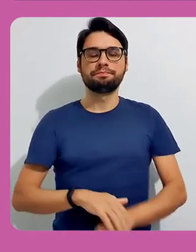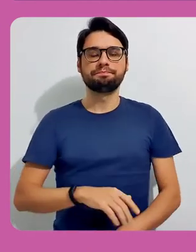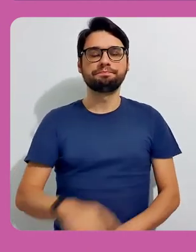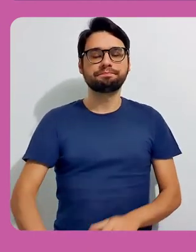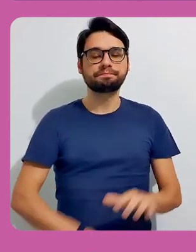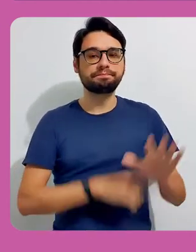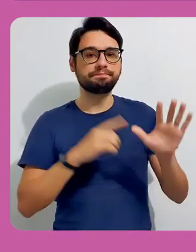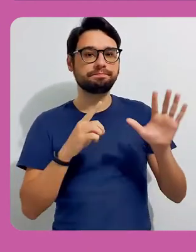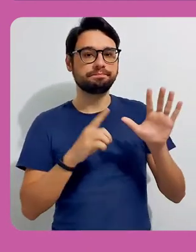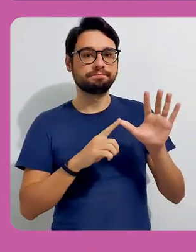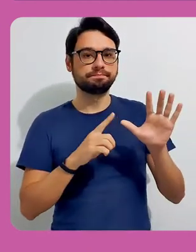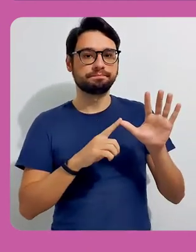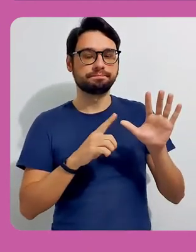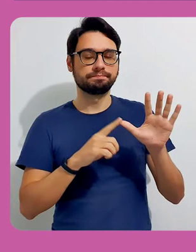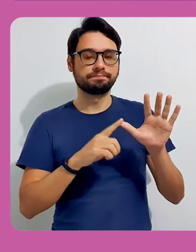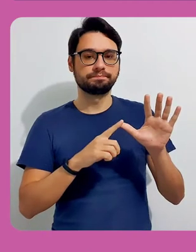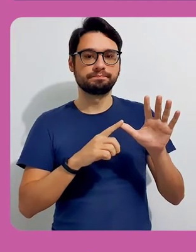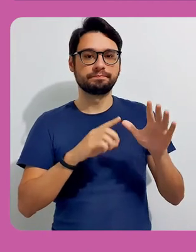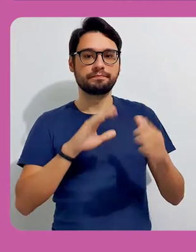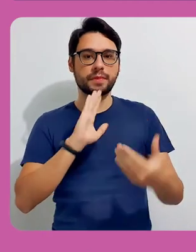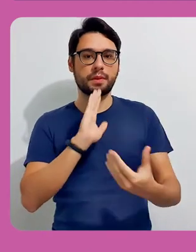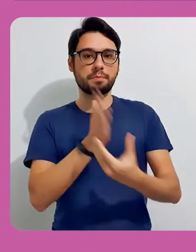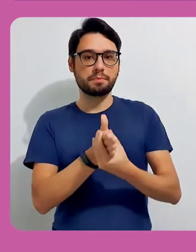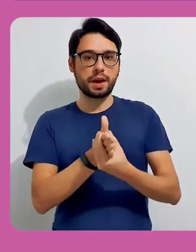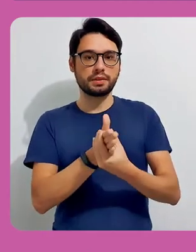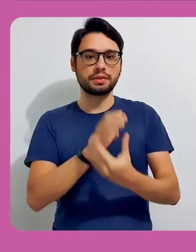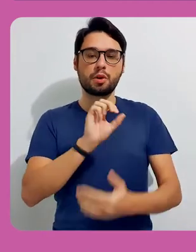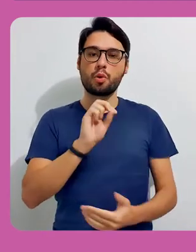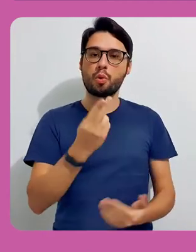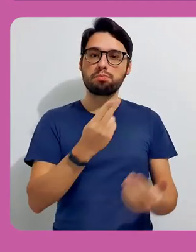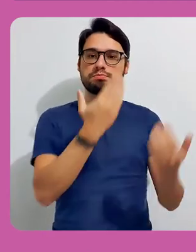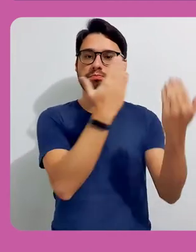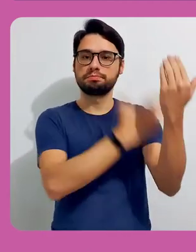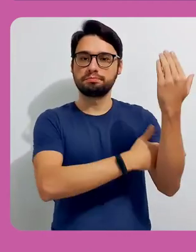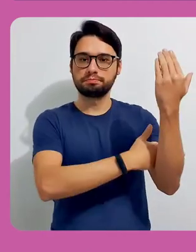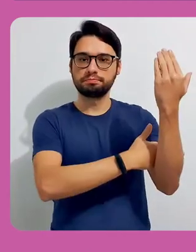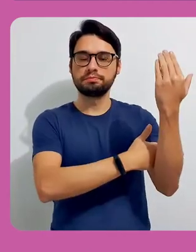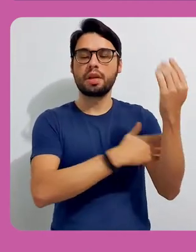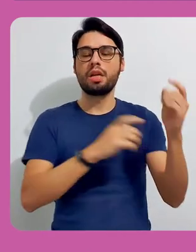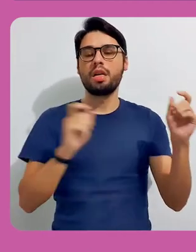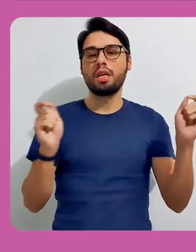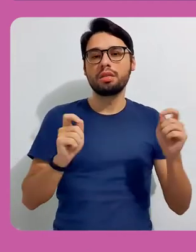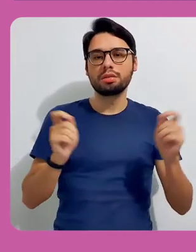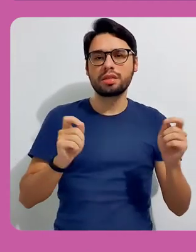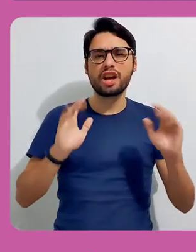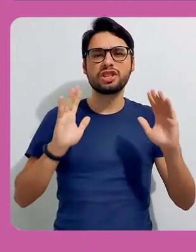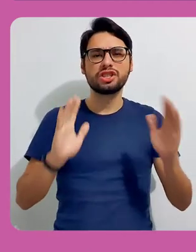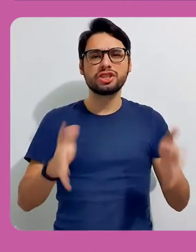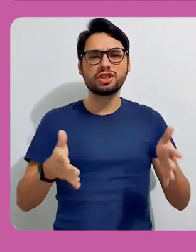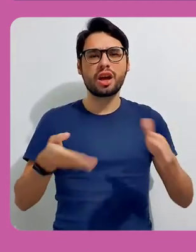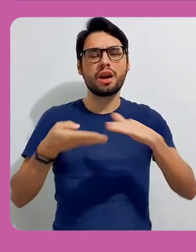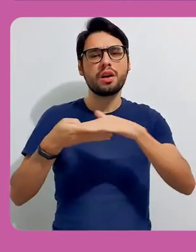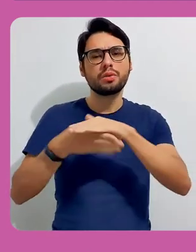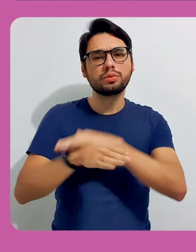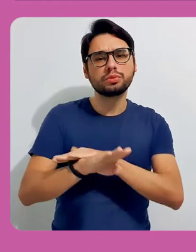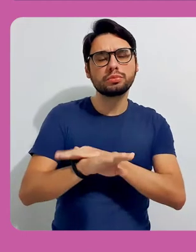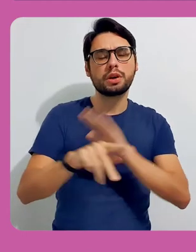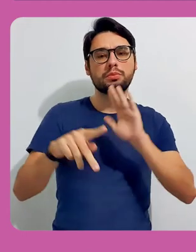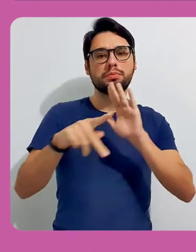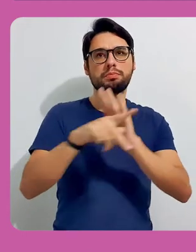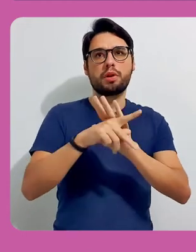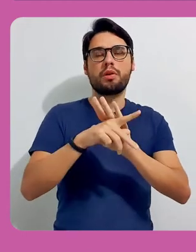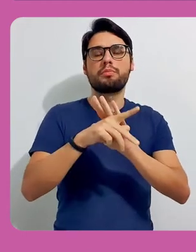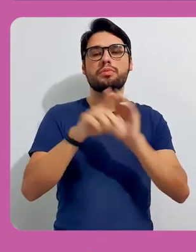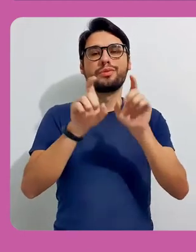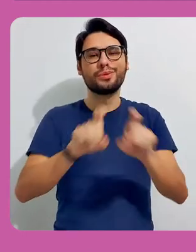com coloridos etc nós temos o recurso pasta ou recurso pasta é como a gente está